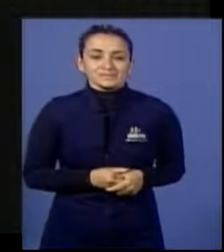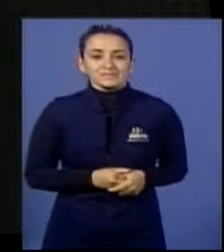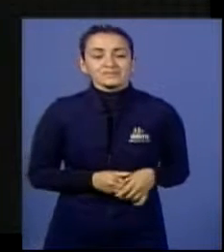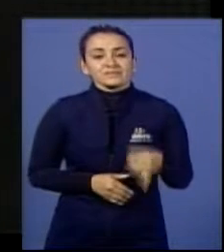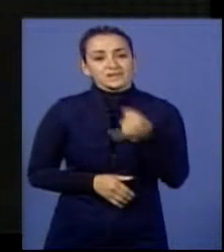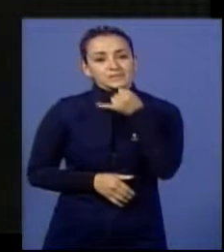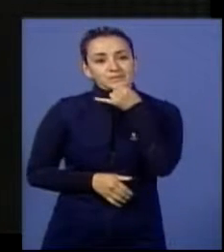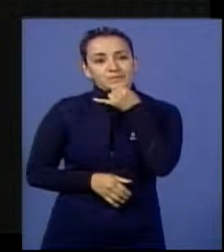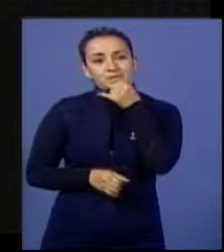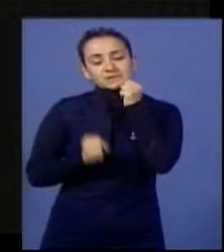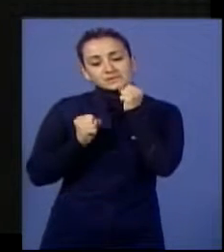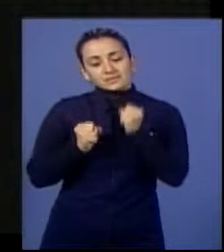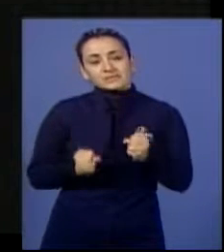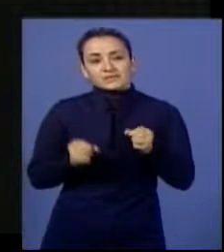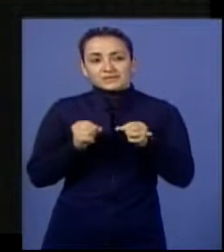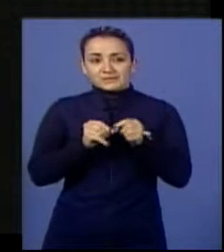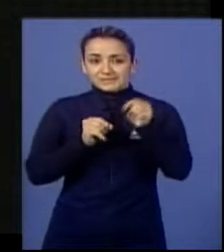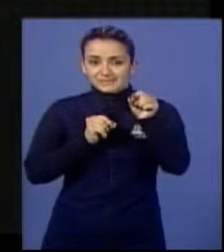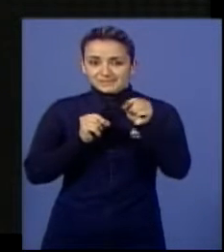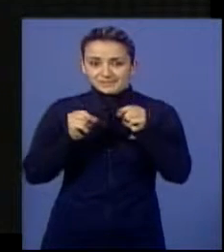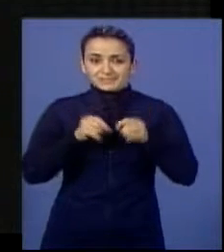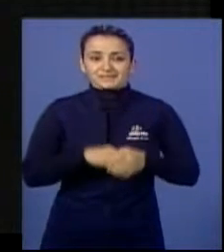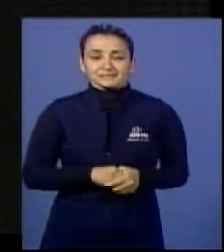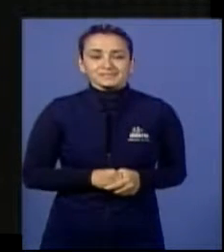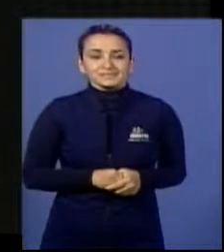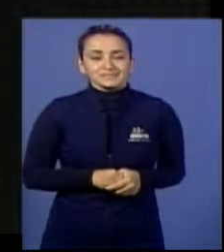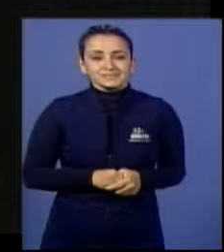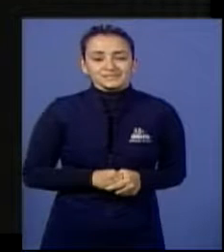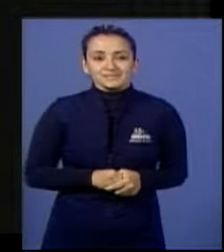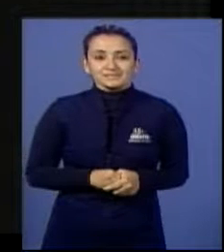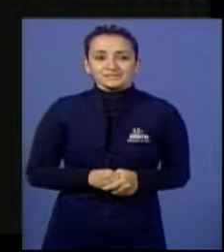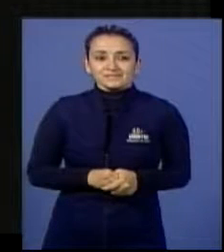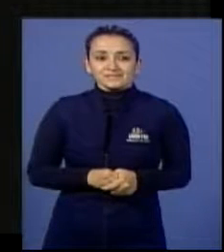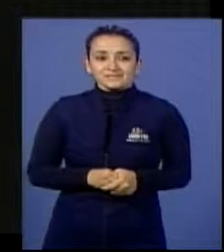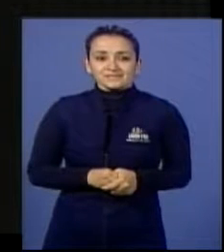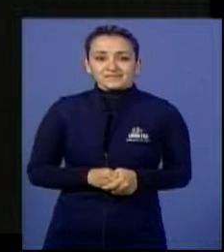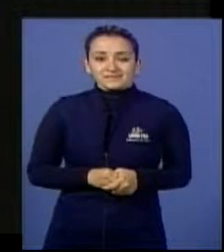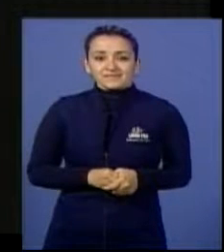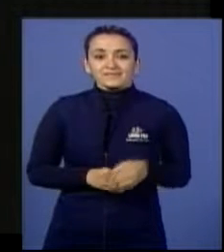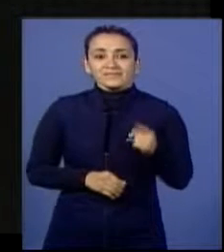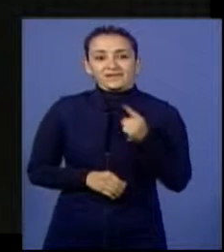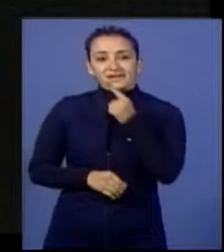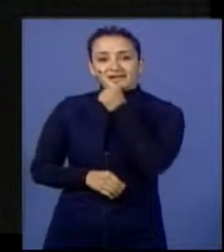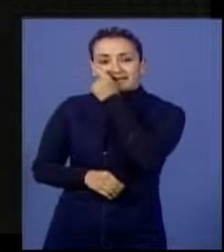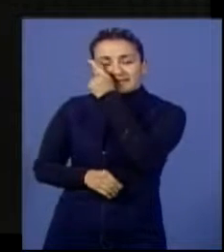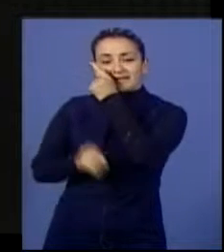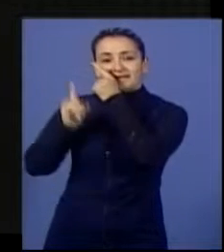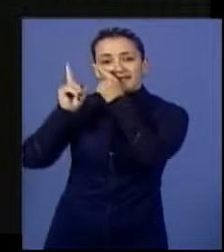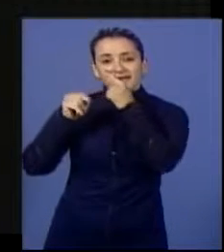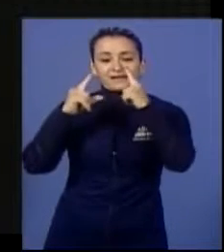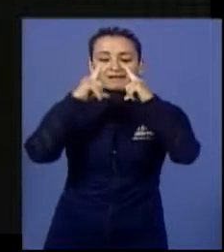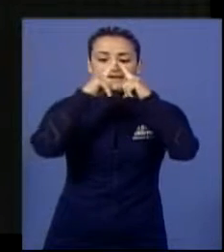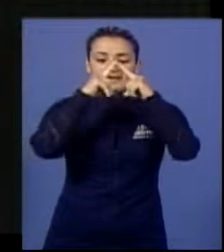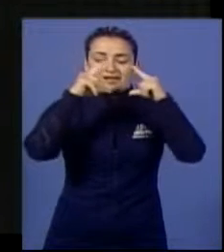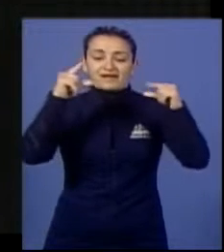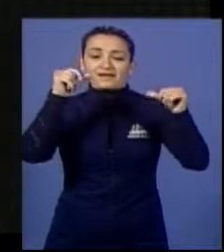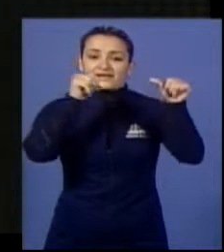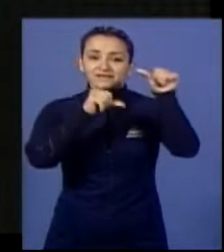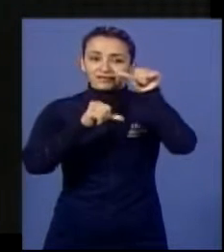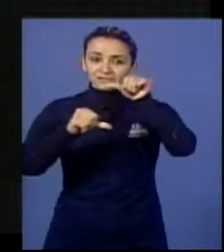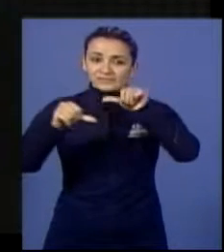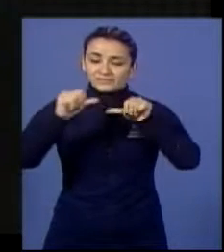exemplo, pegar essa molécula aqui. Essa molécula aqui é um composto